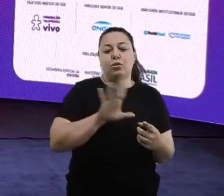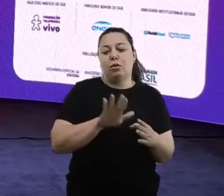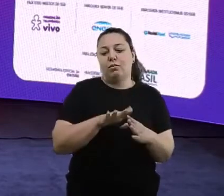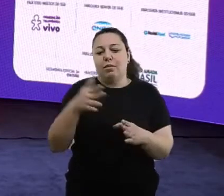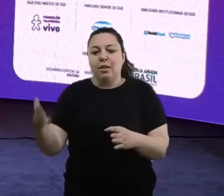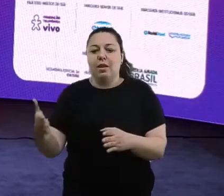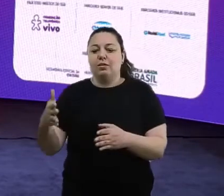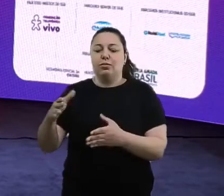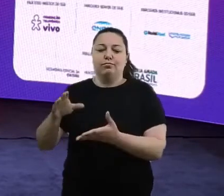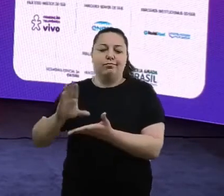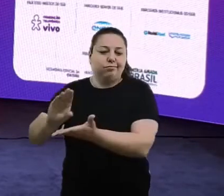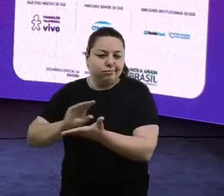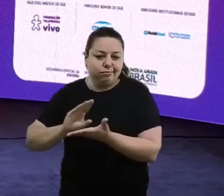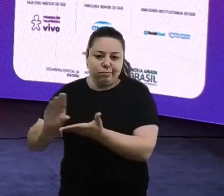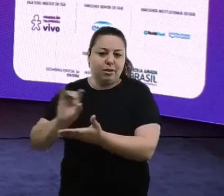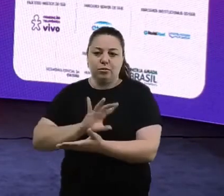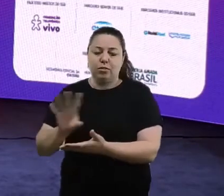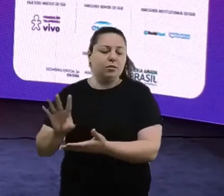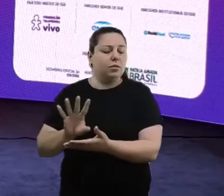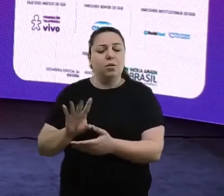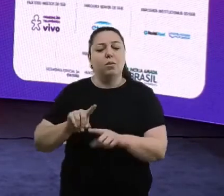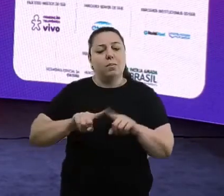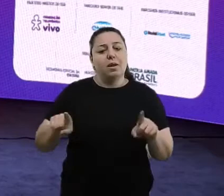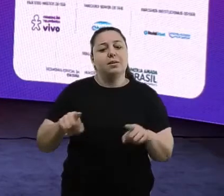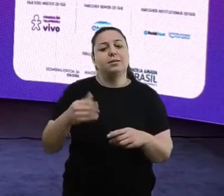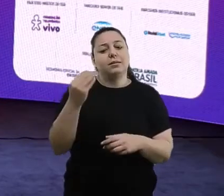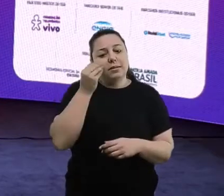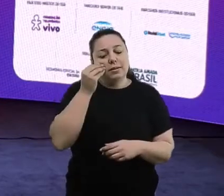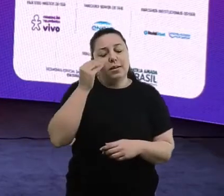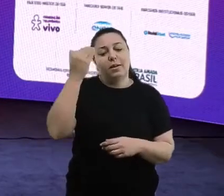mas entender que os nossos insights,